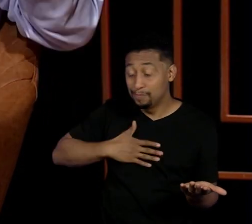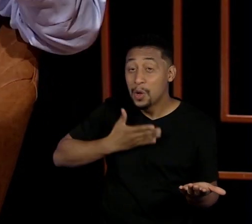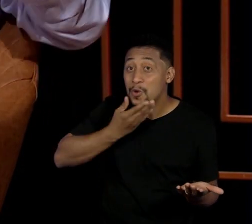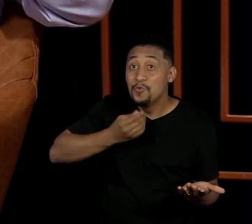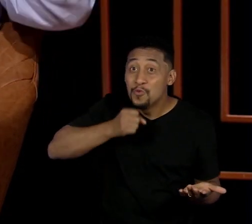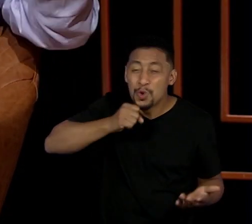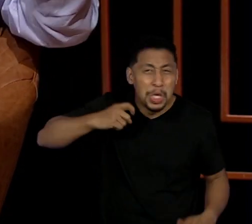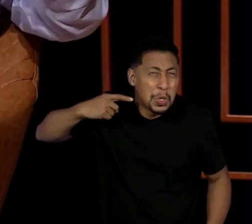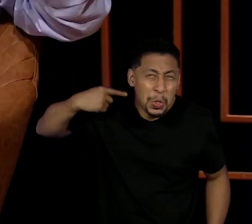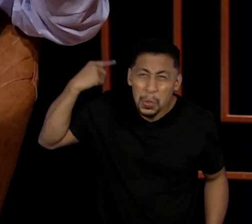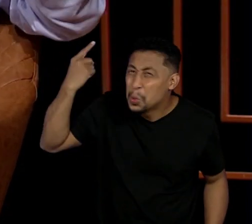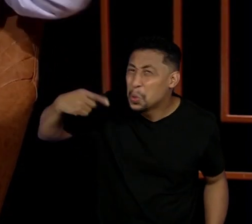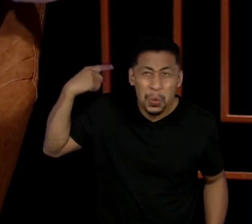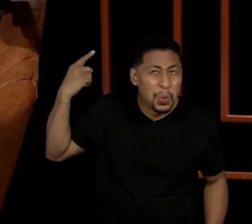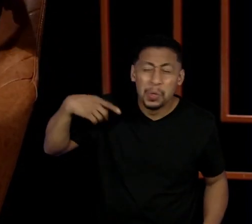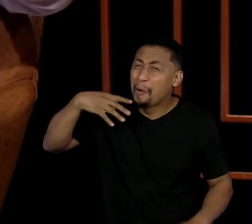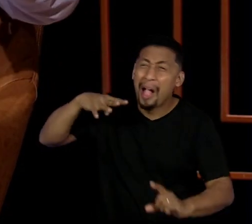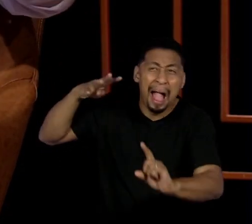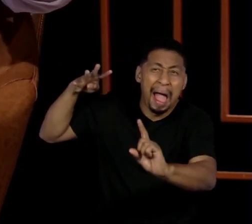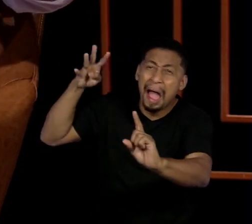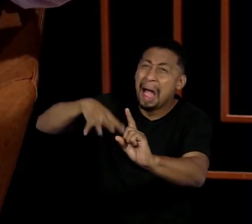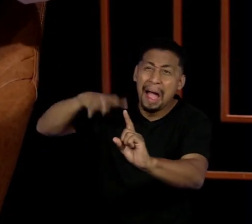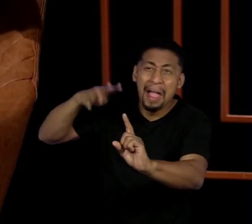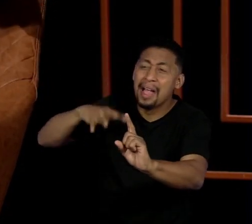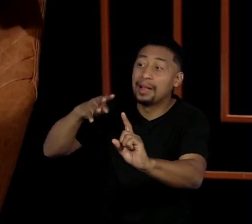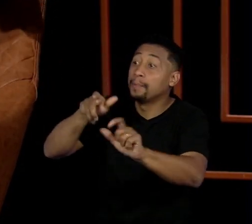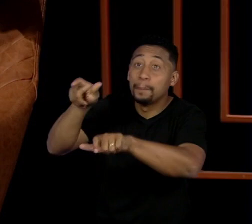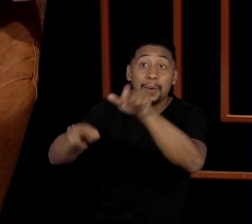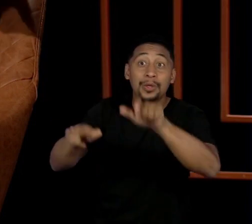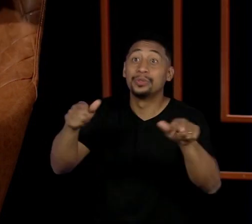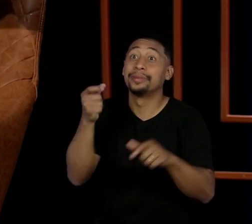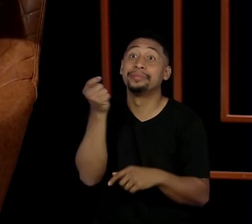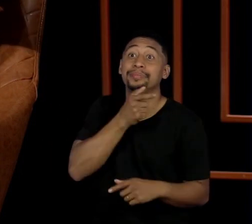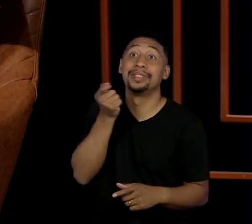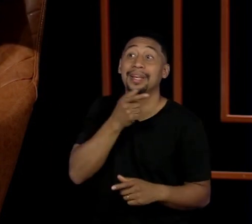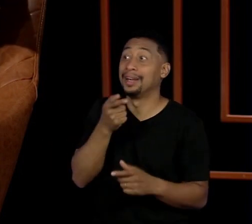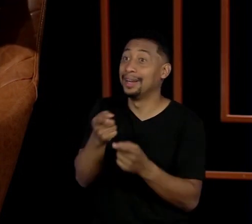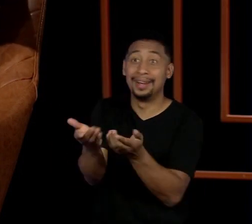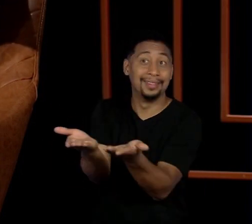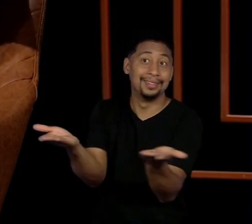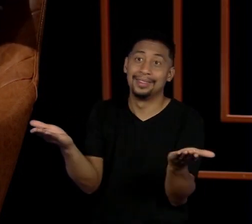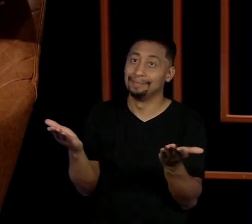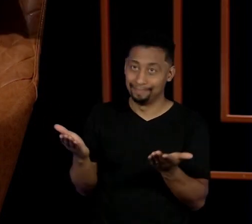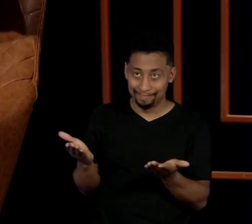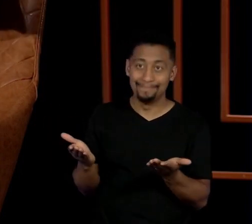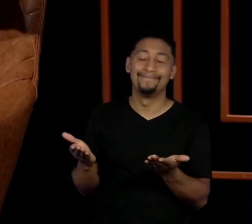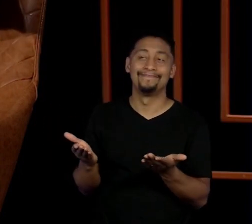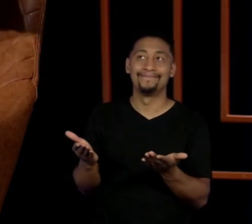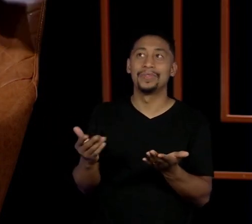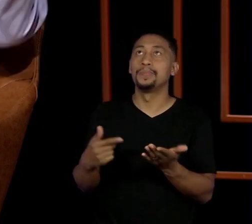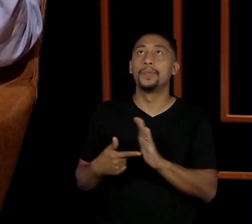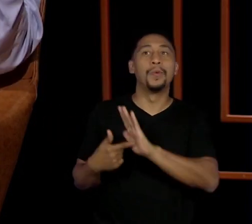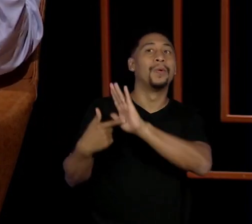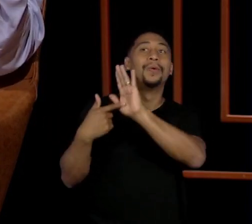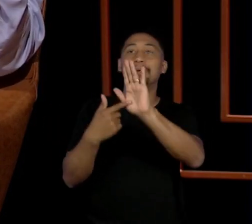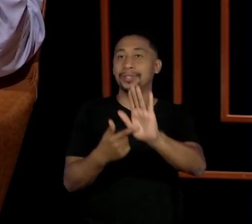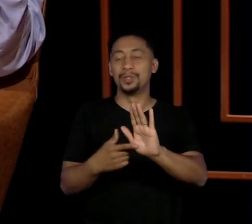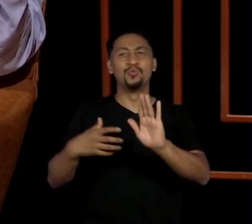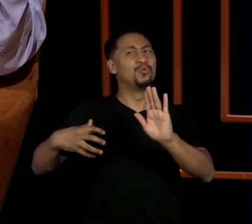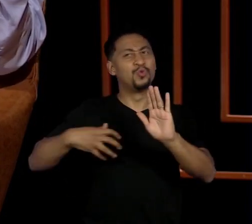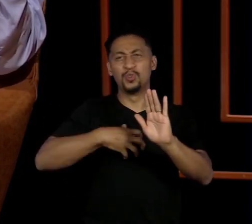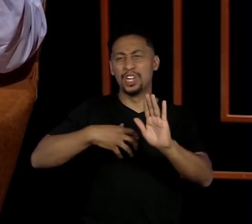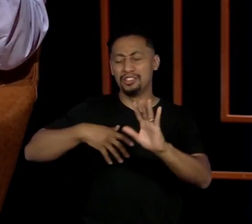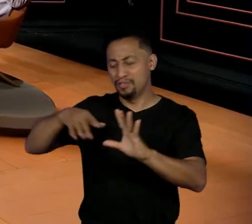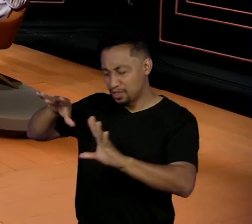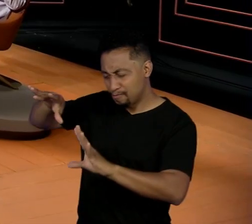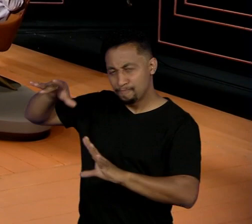com esses atores, atrizes, comediantes, que eu acho que são uma assinatura da interpretação brasileira,